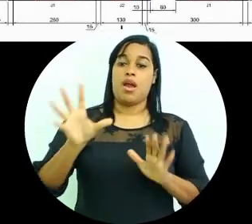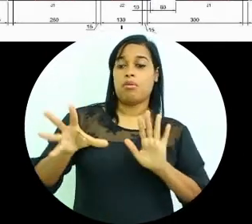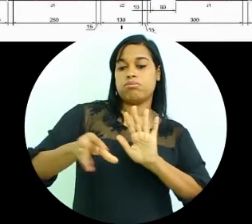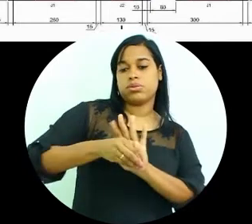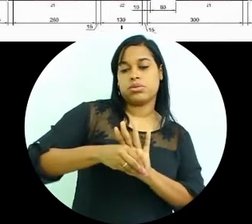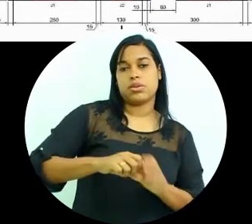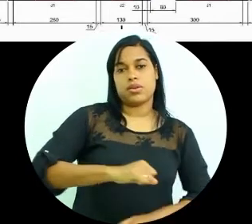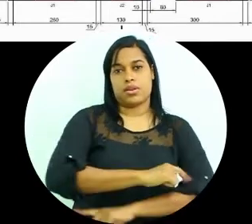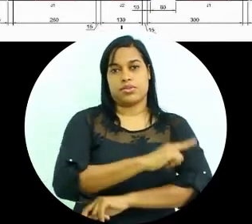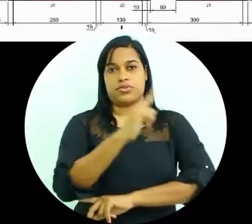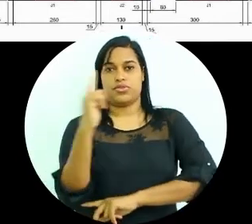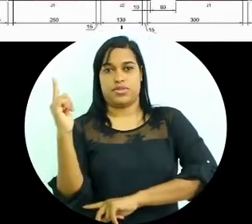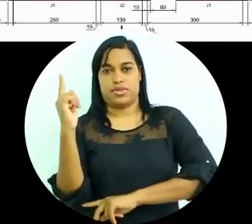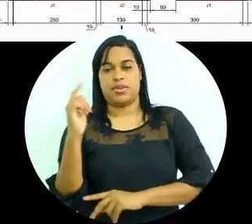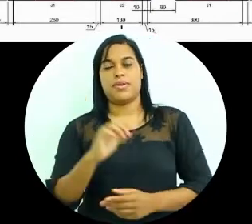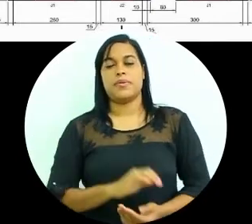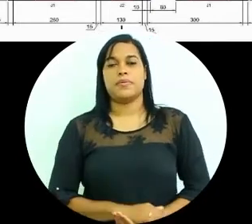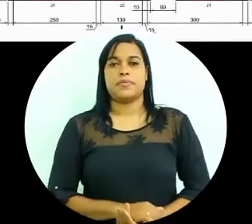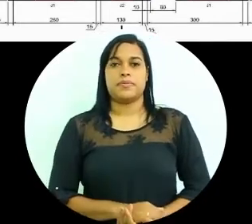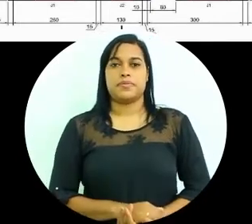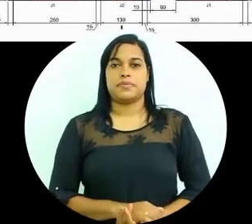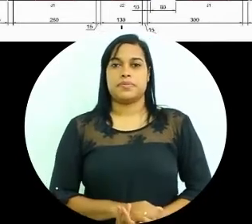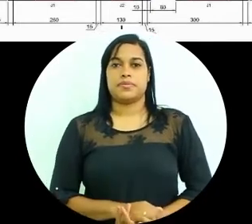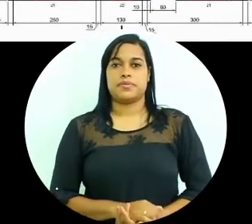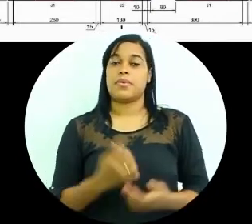nós vamos inserir as janelas.